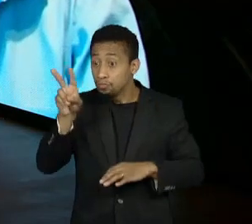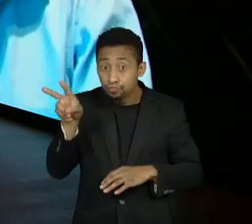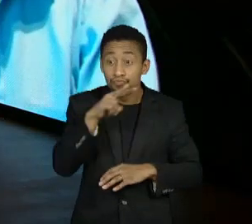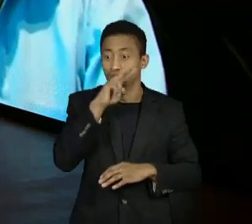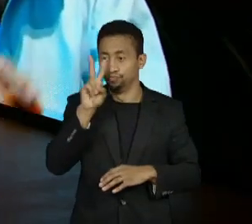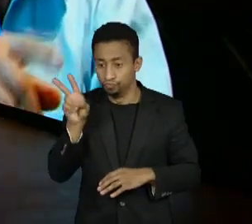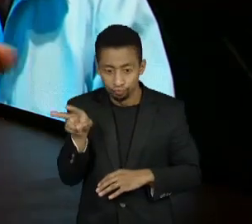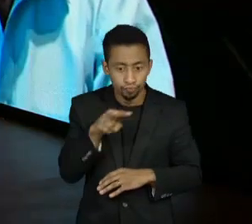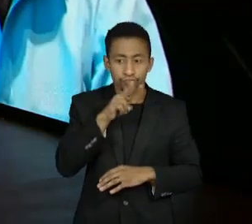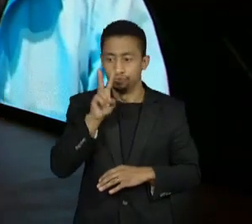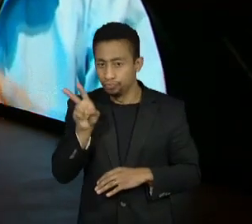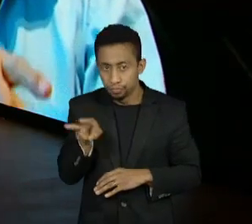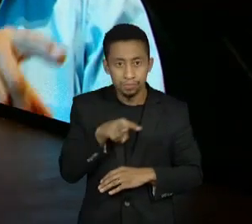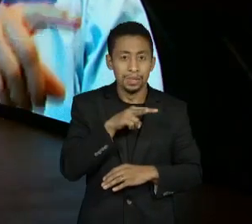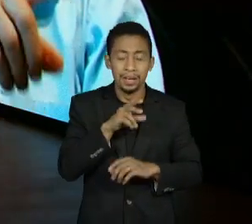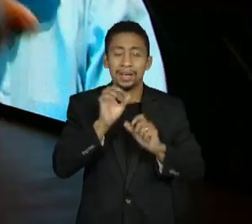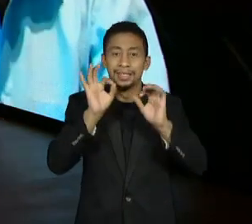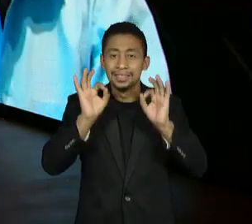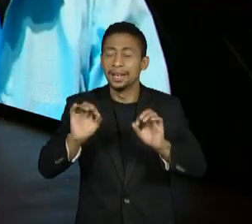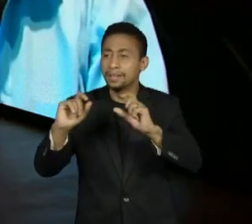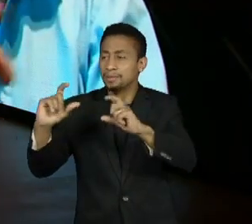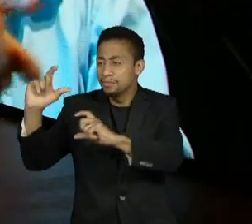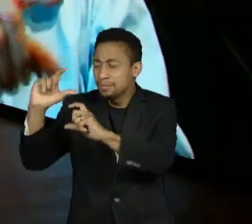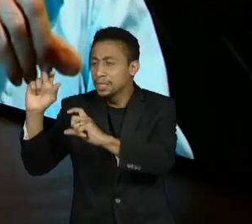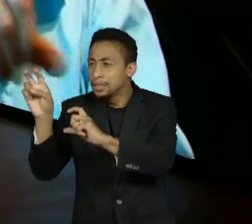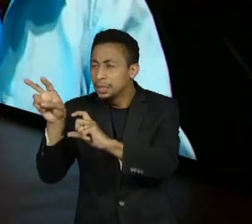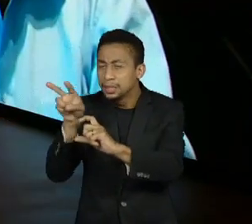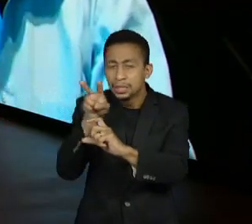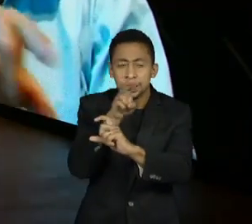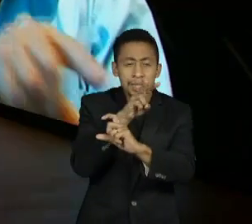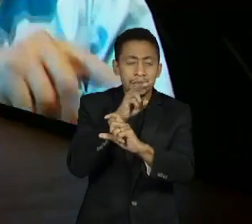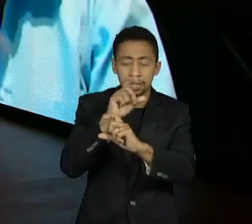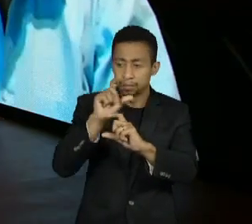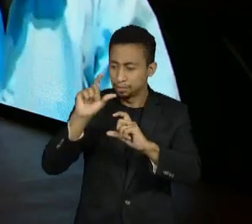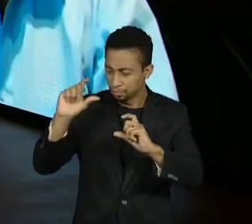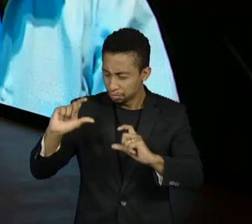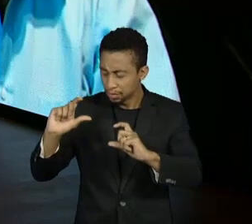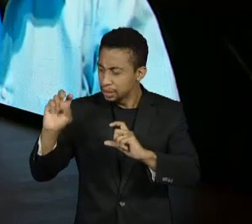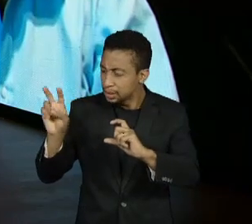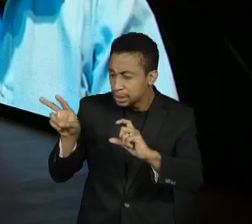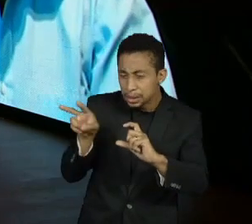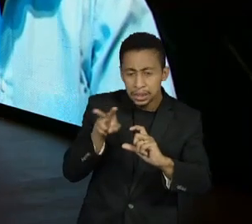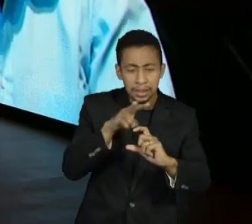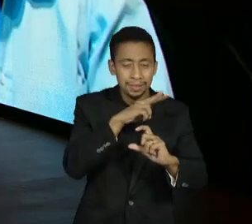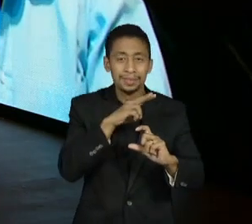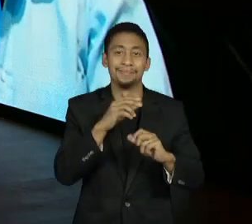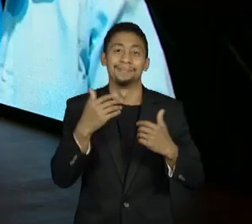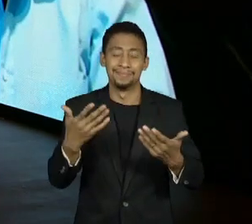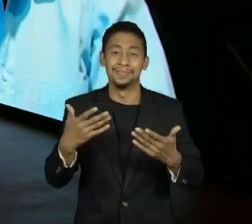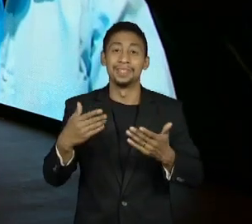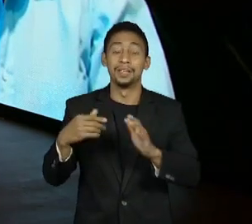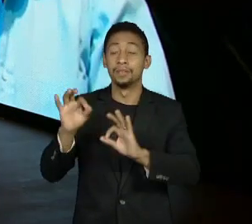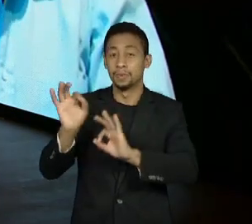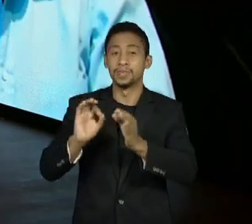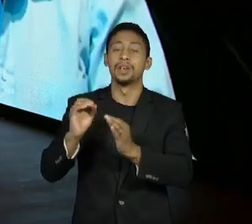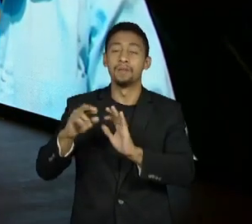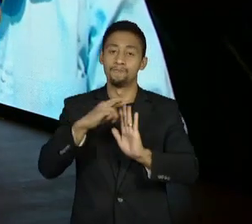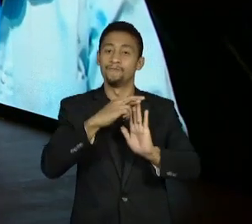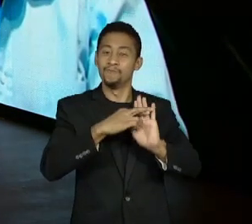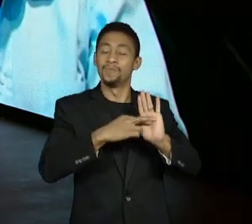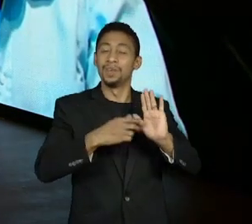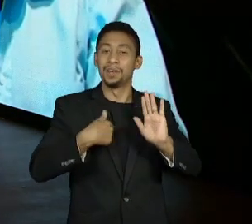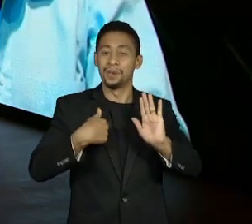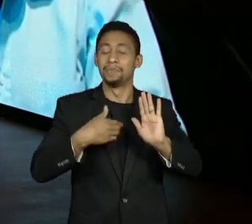assim, assim, e vai acompanhar. Daí tem mais facilidade de ler e de passar para o quadro seguinte na mesma velocidade, ou